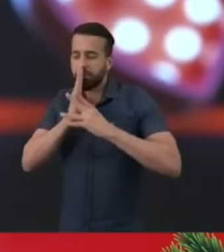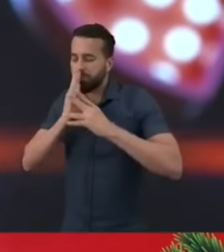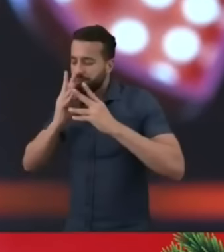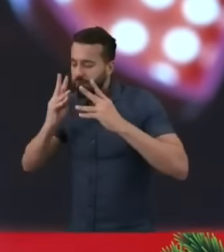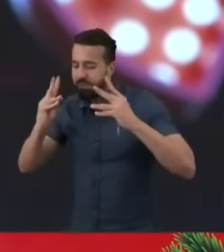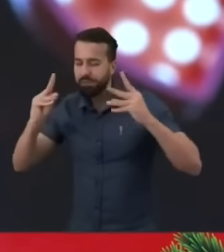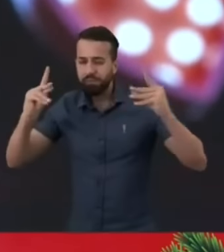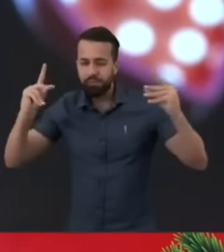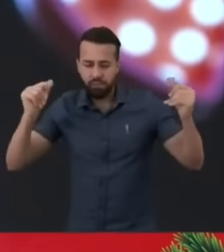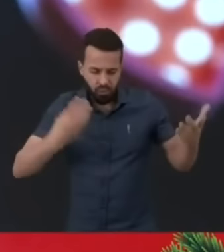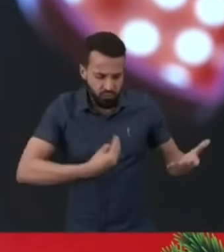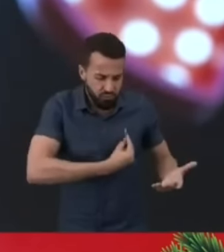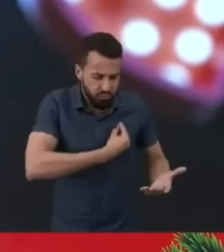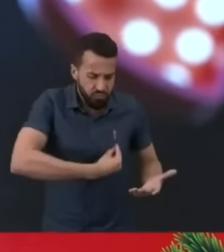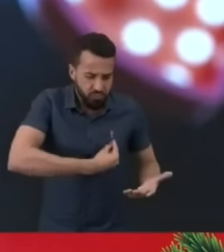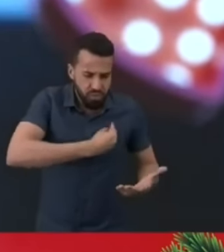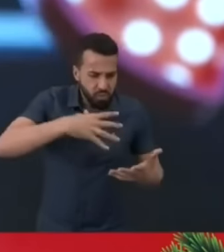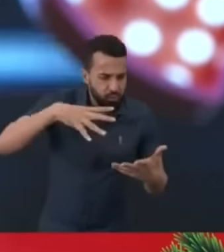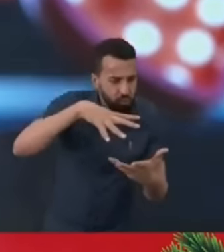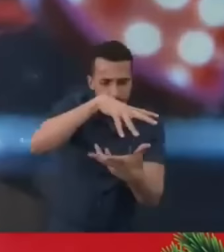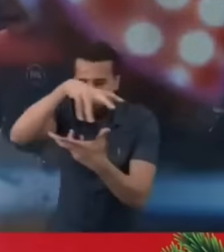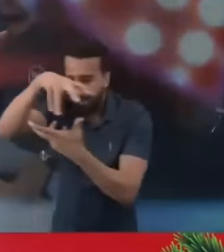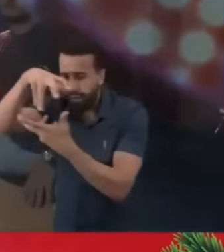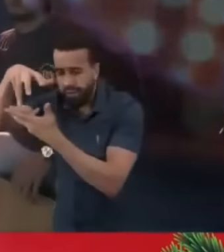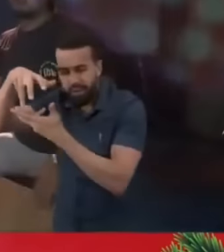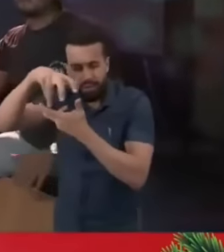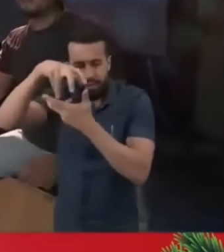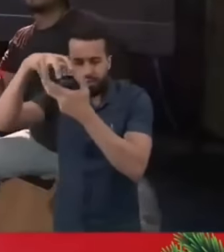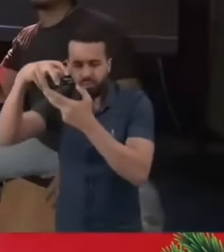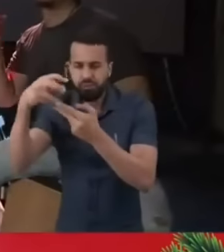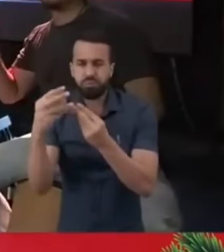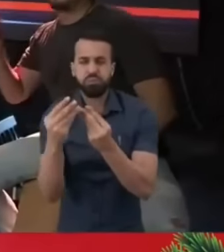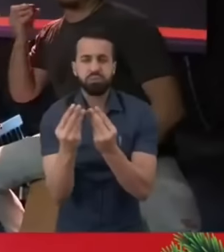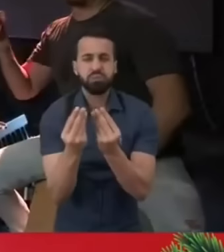já não vive o mundo em que se perderam,